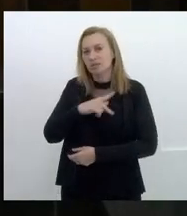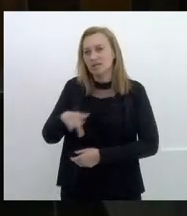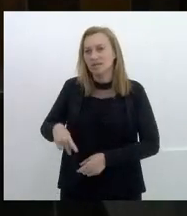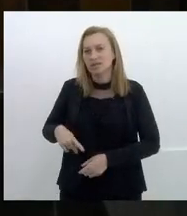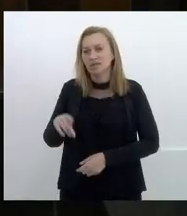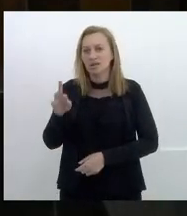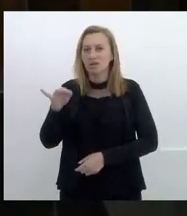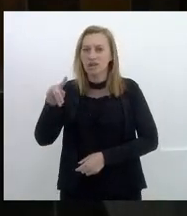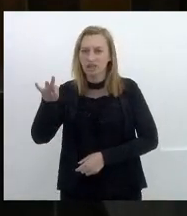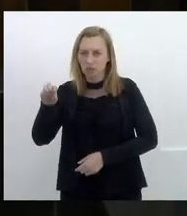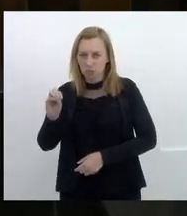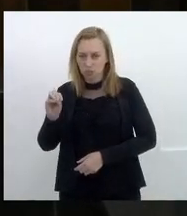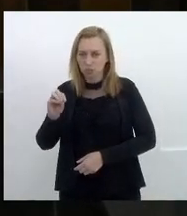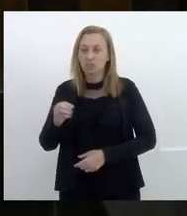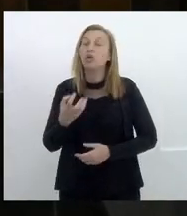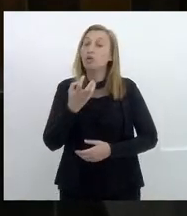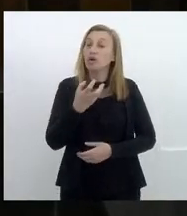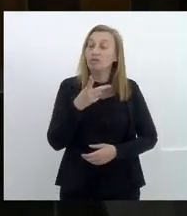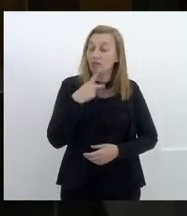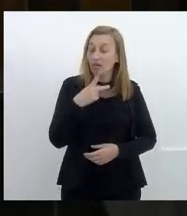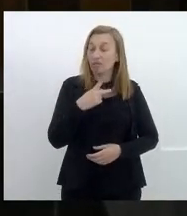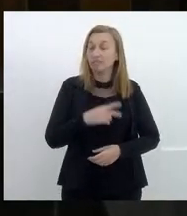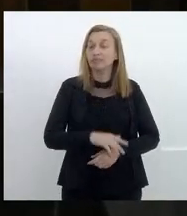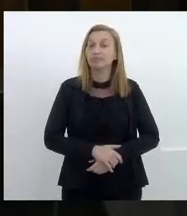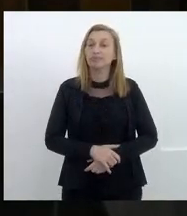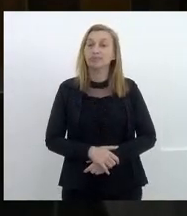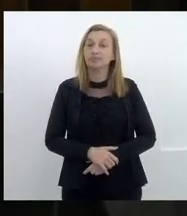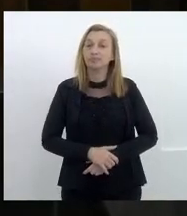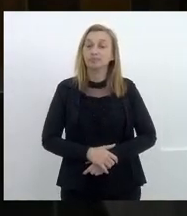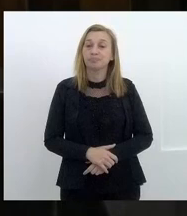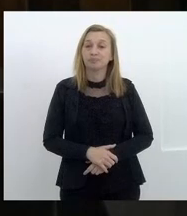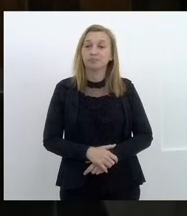e eu quero questionar de saída